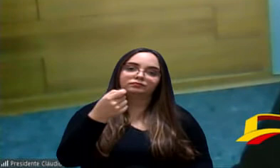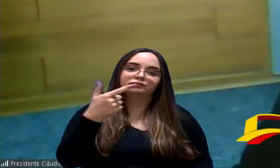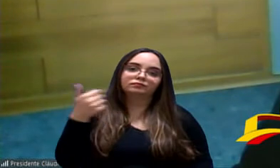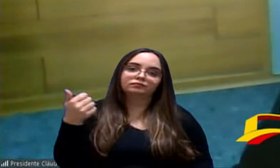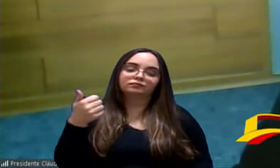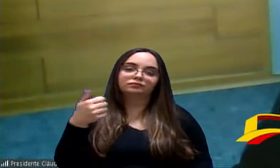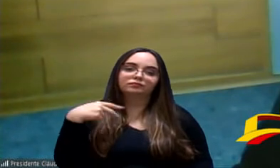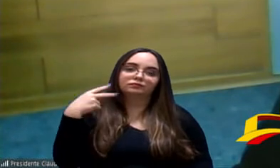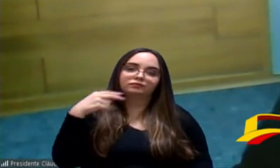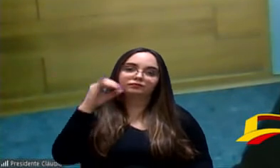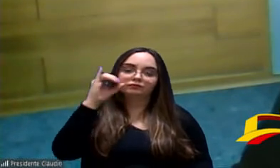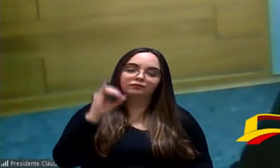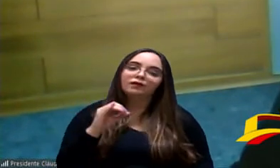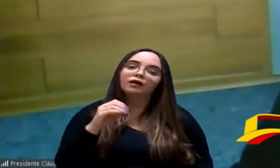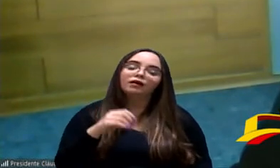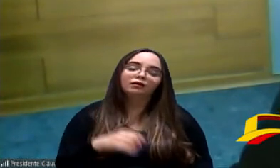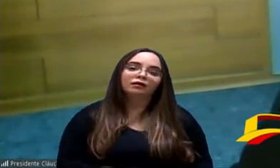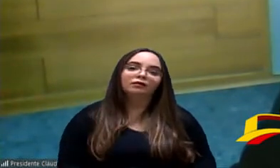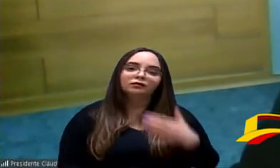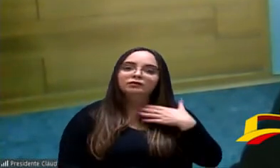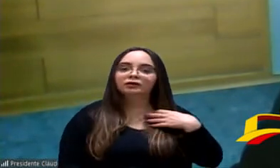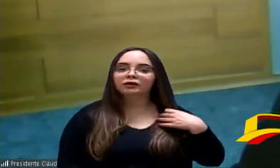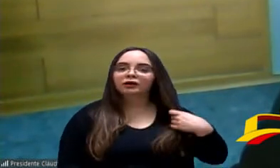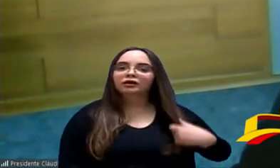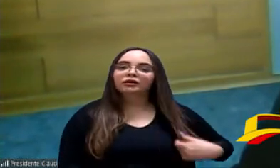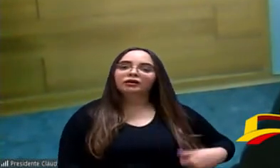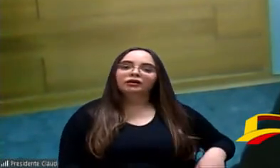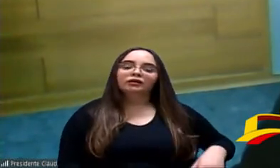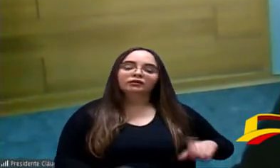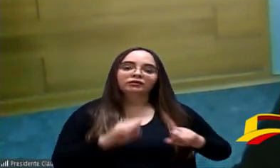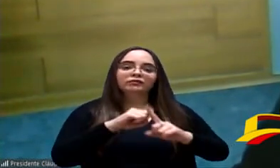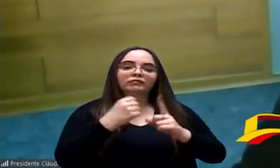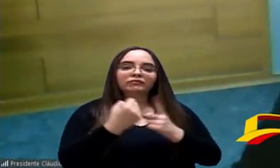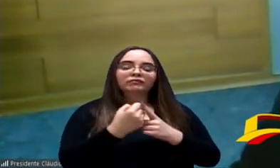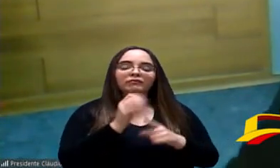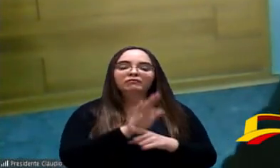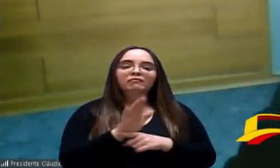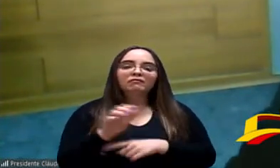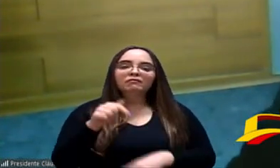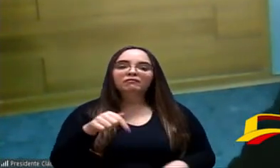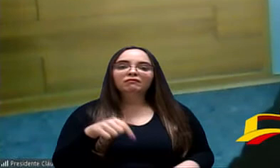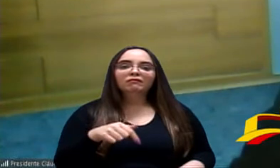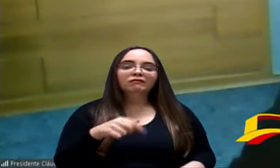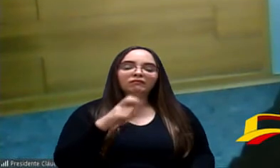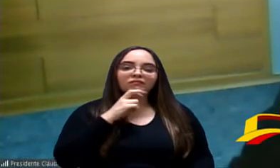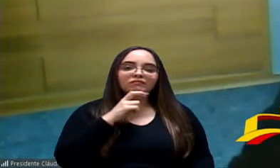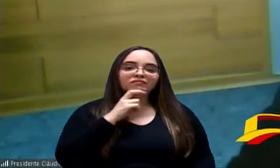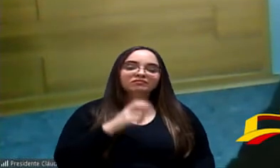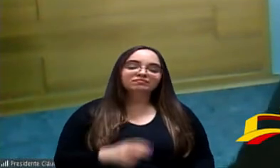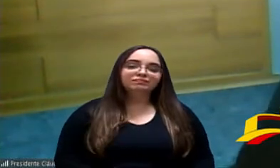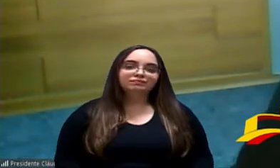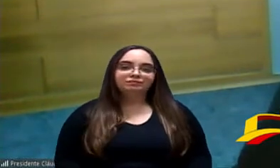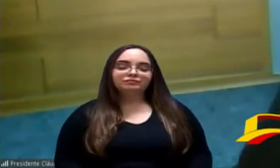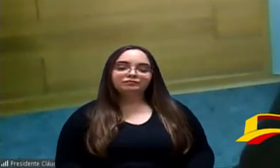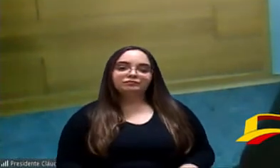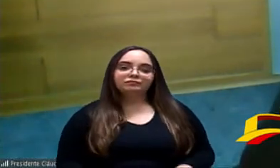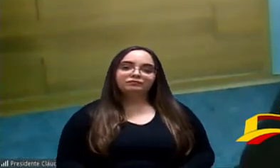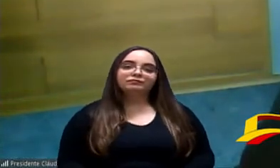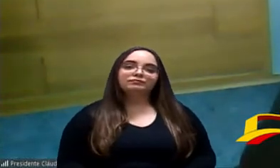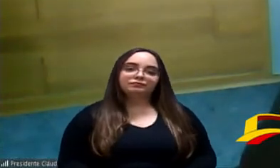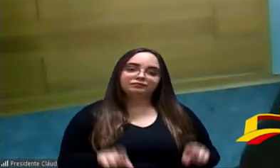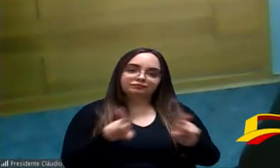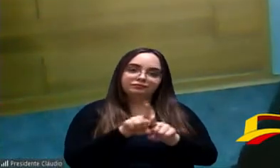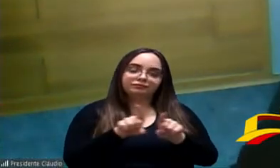58/2021 da vereadora Yara, que dispõe sobre a política pública de assistência social no município de Sorocaba. Esse também tem um